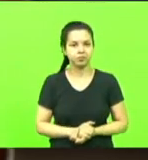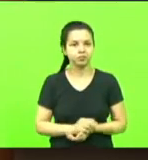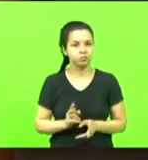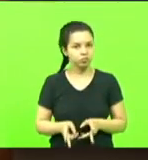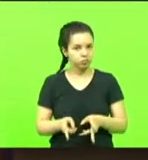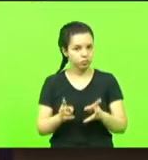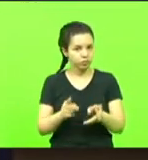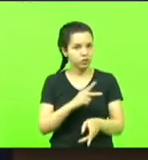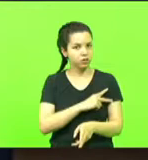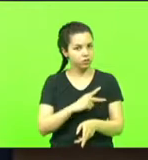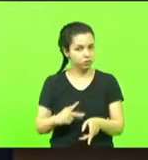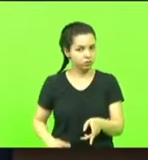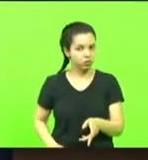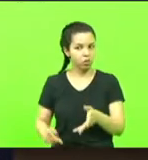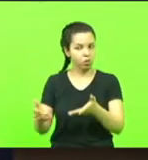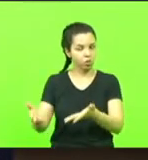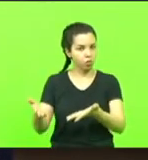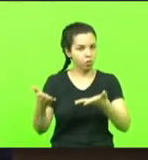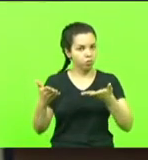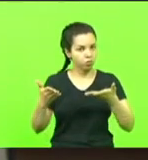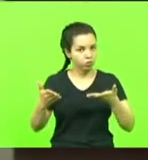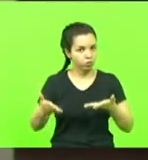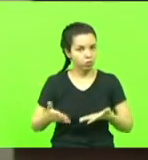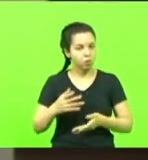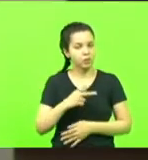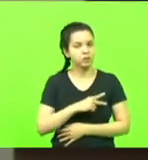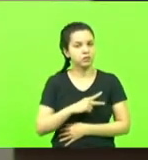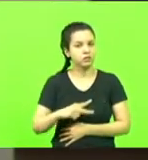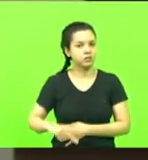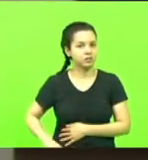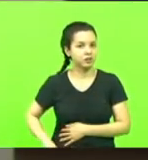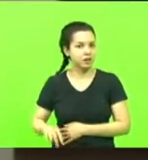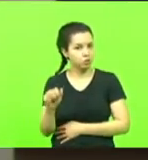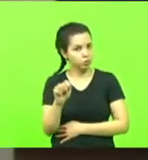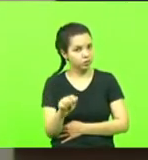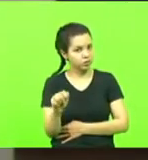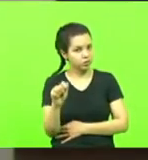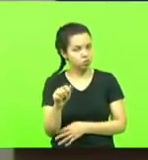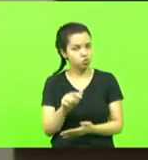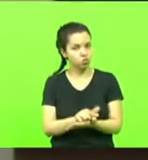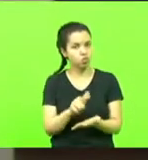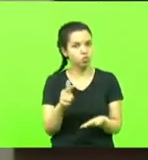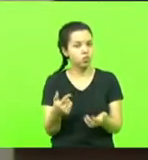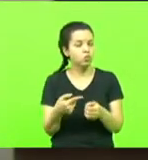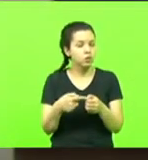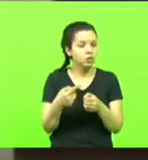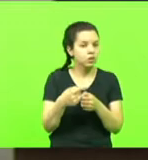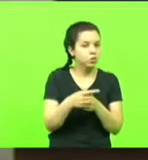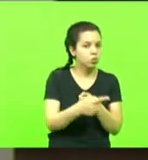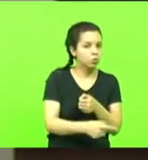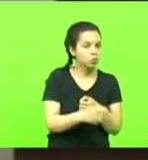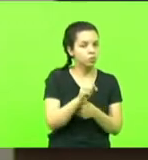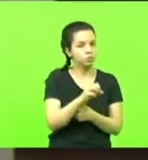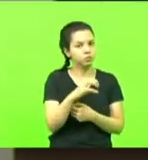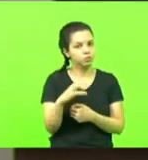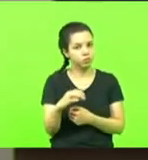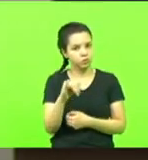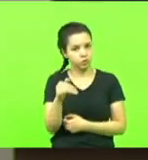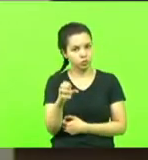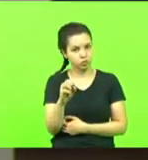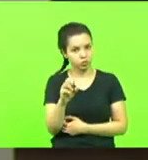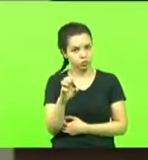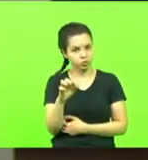presidente convidou para fazer uso da palavra o senhor presidente da Associação de Jornais do Interior de Santa Catarina, José Roberto